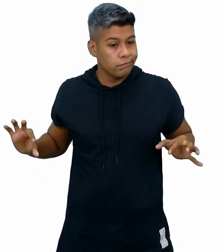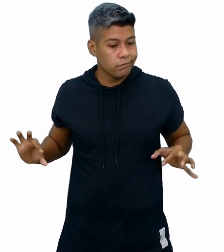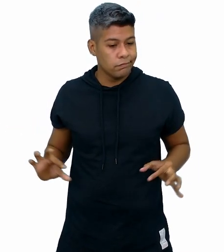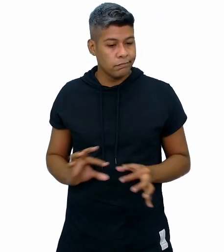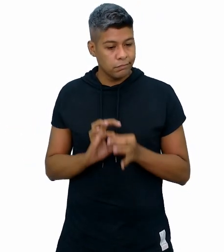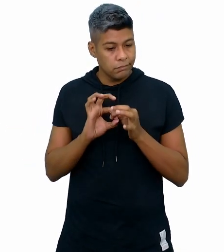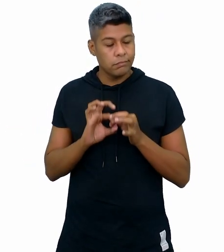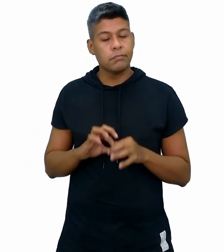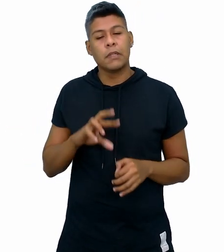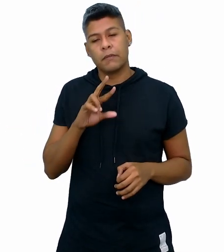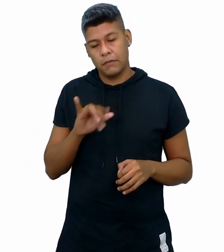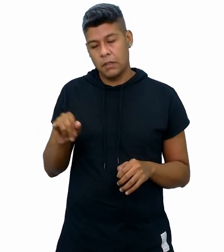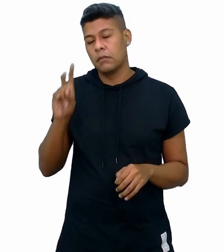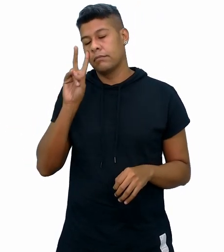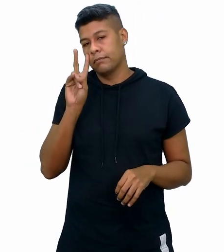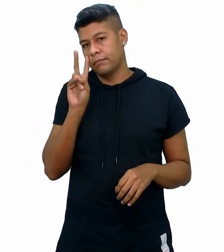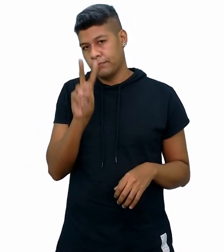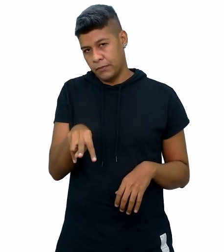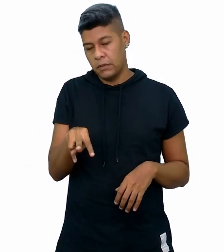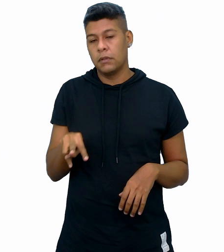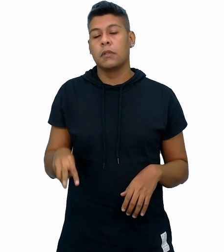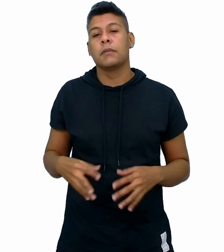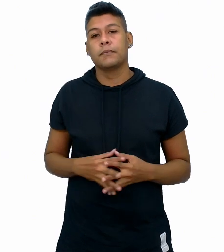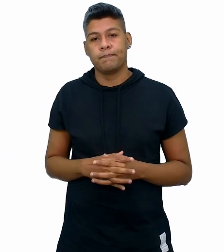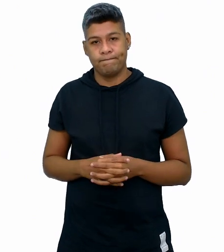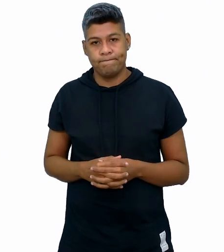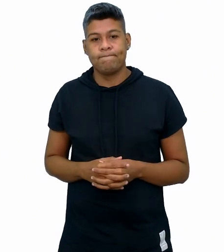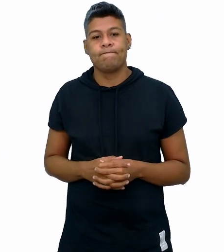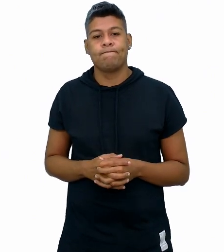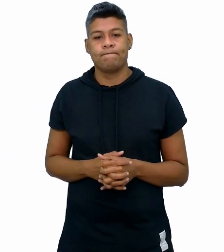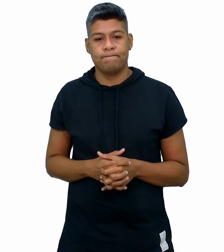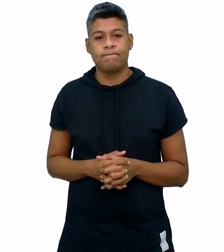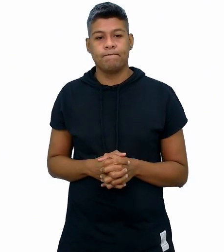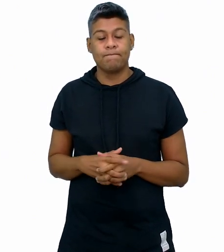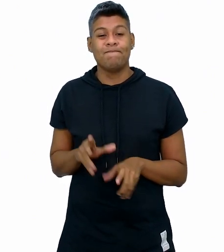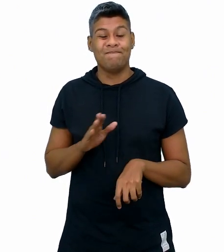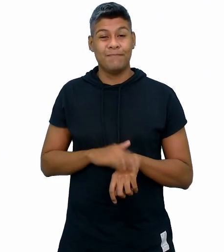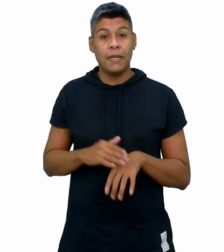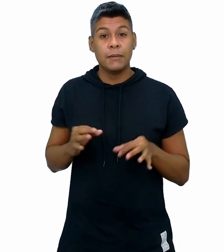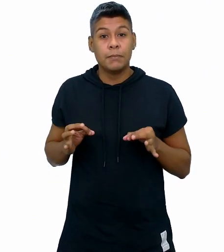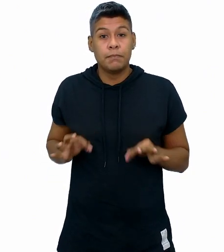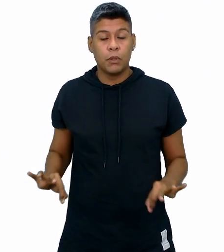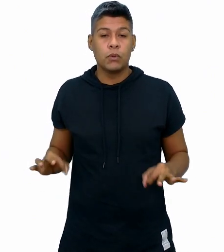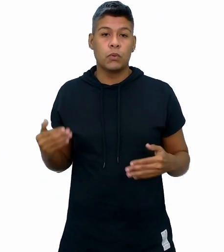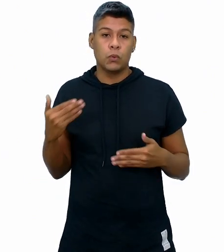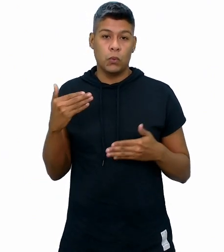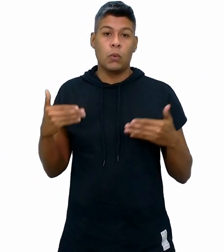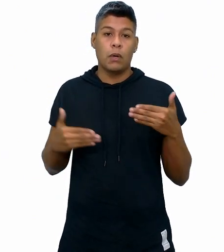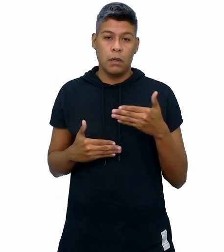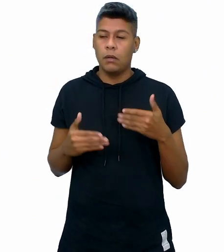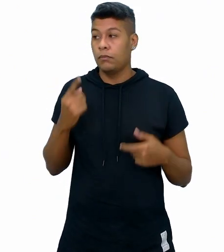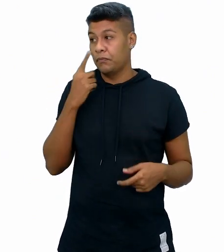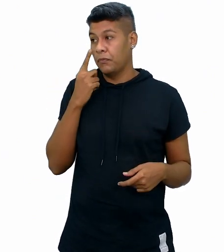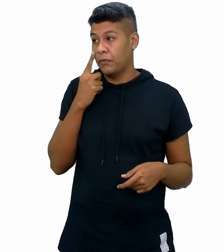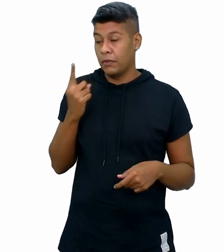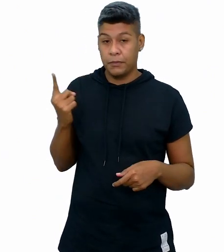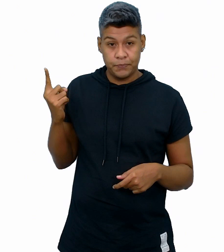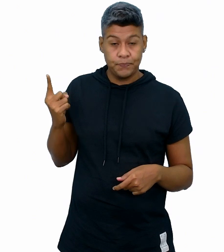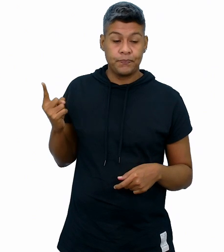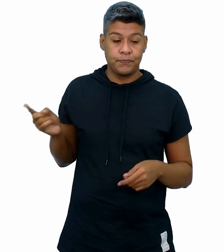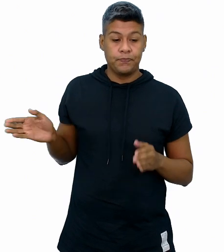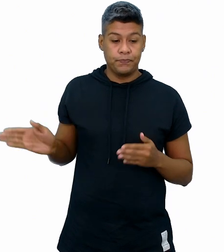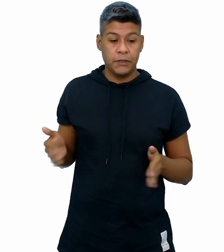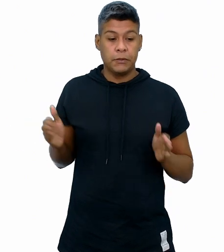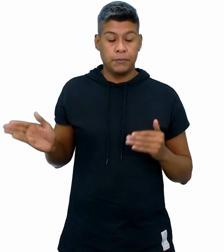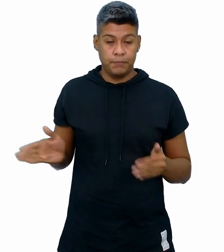interligada, vocês vão observar isso de maneira mais pontual no próximo slide nos próximos